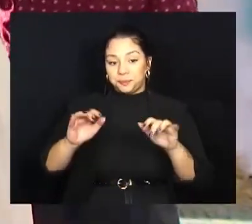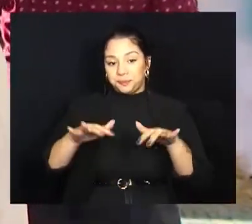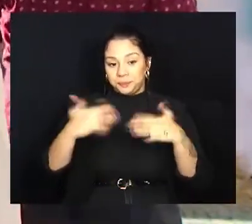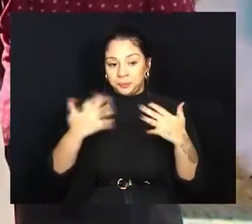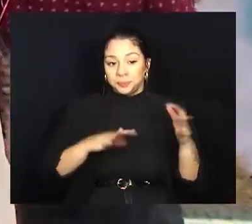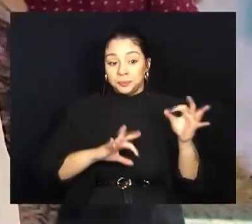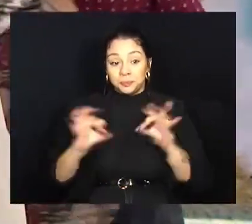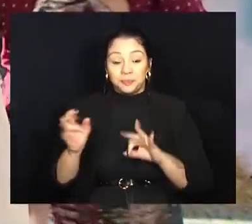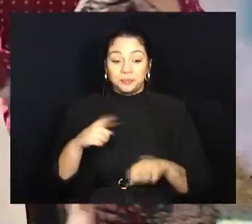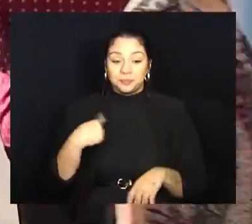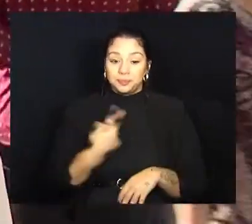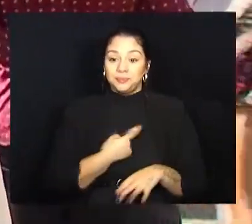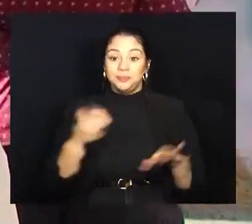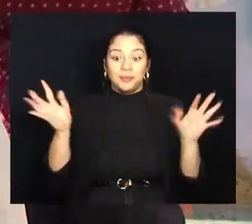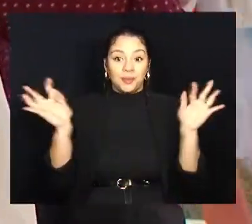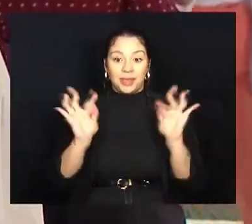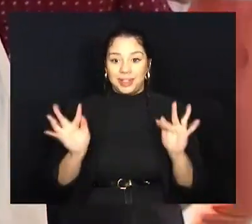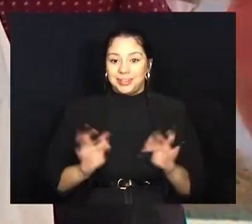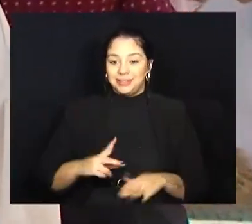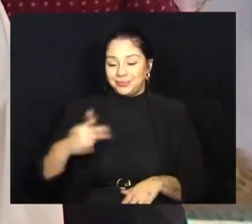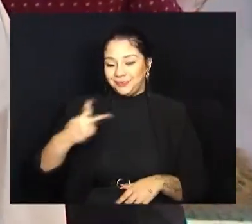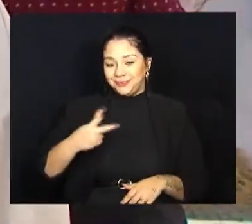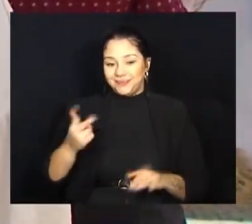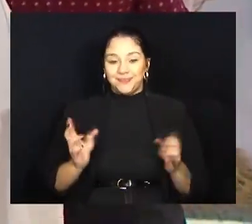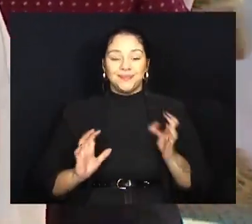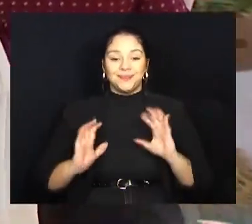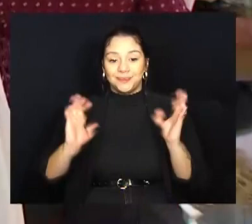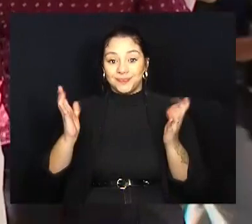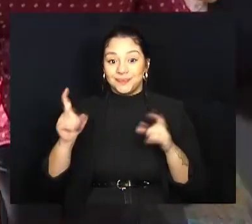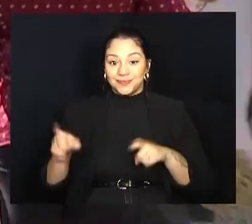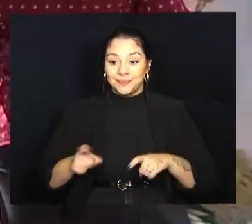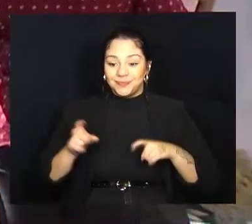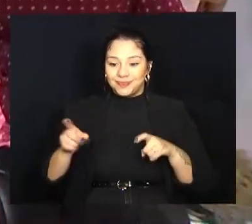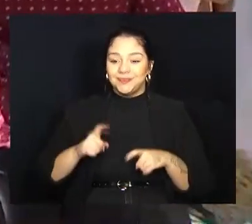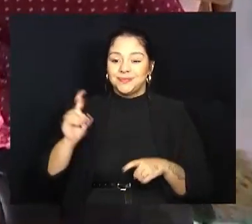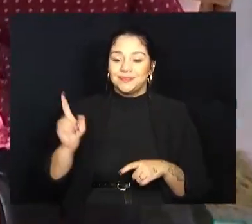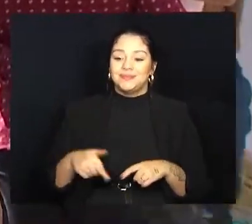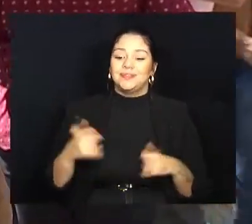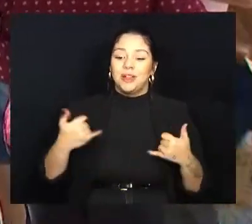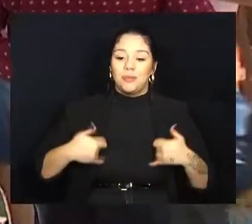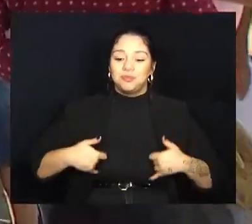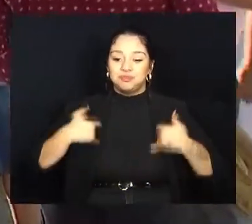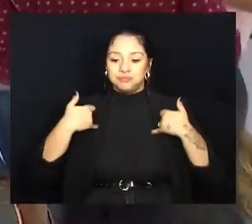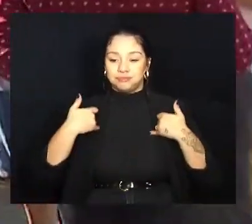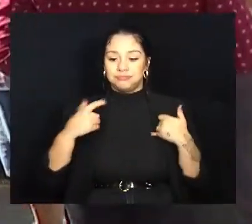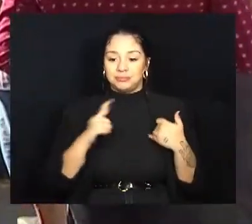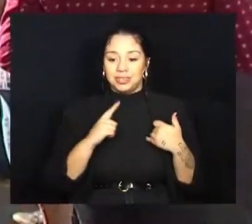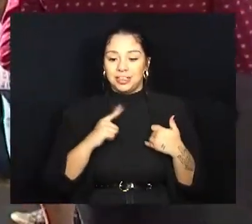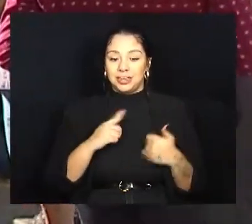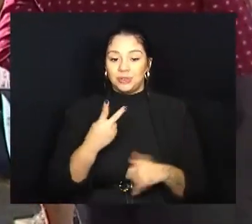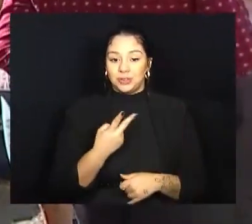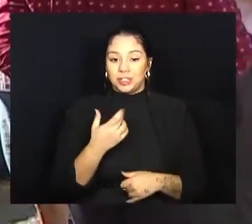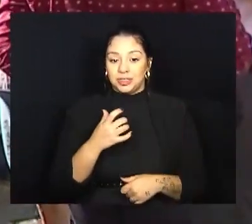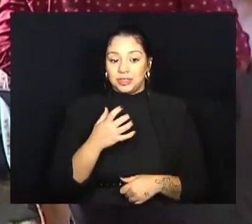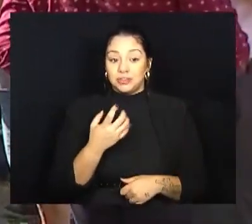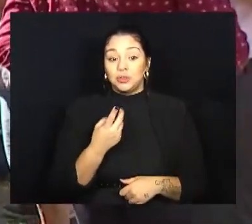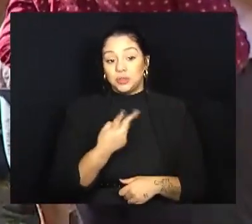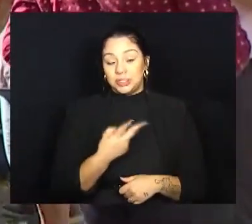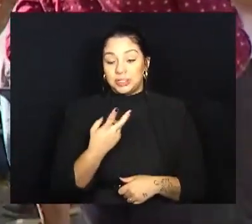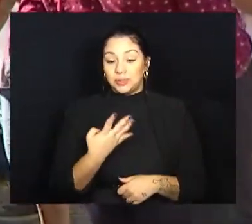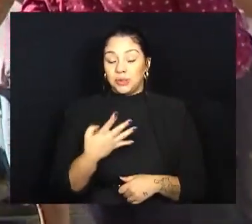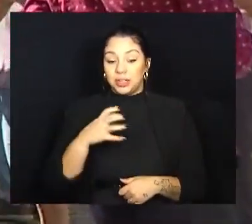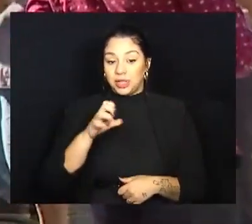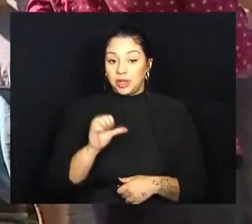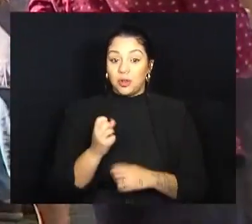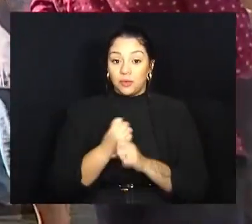muito feliz hoje com esse segundo Festival Rural, na comemoração que a gente tem aqui dos 249 anos da cidade de